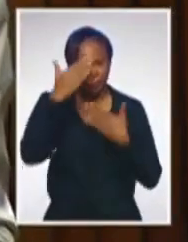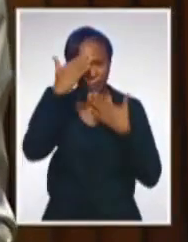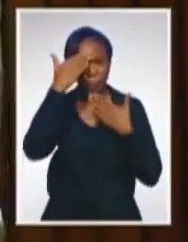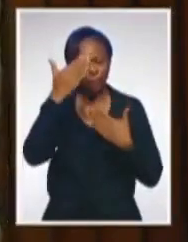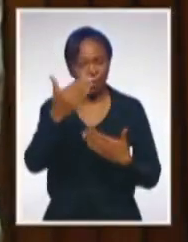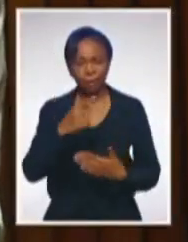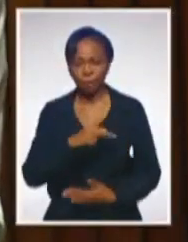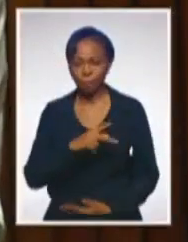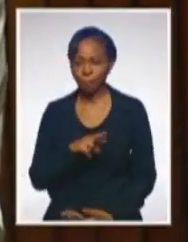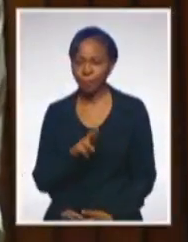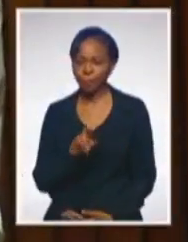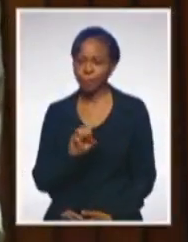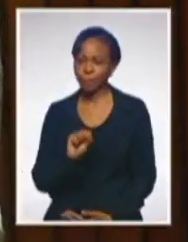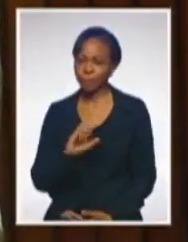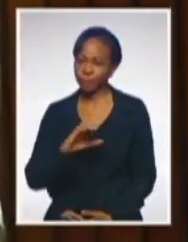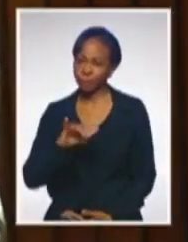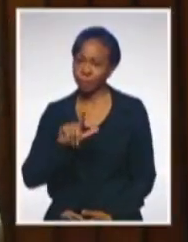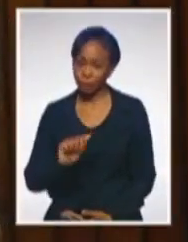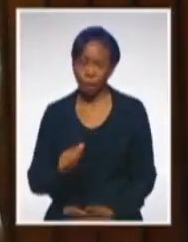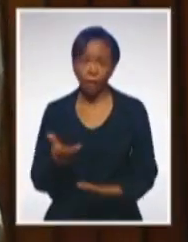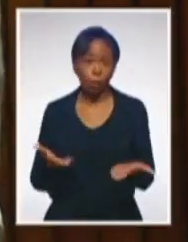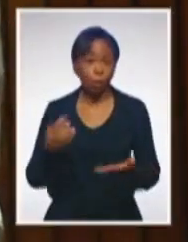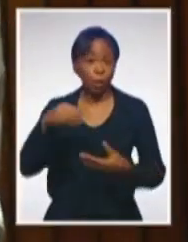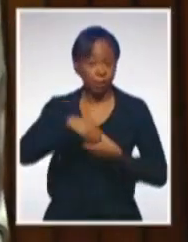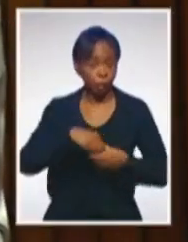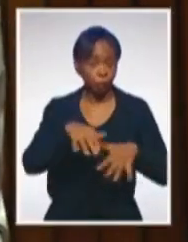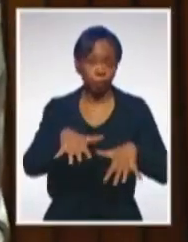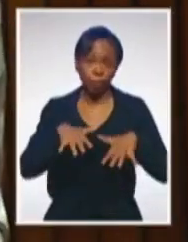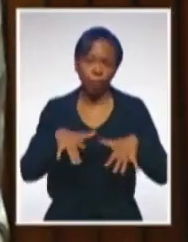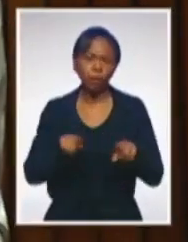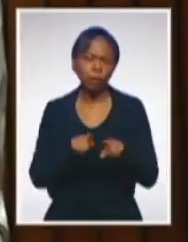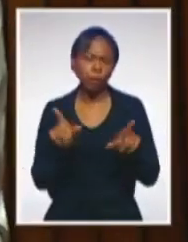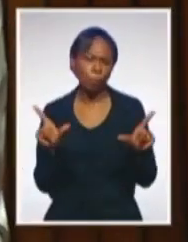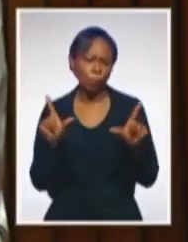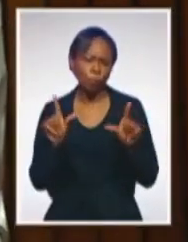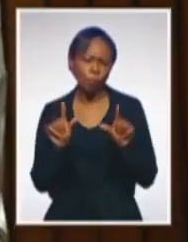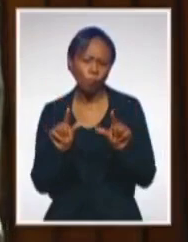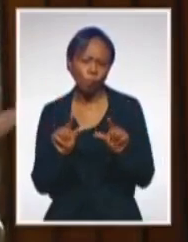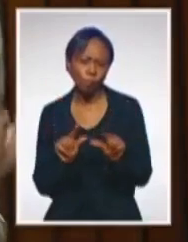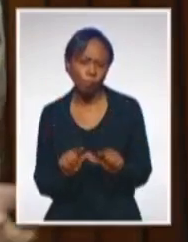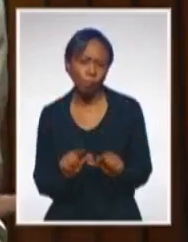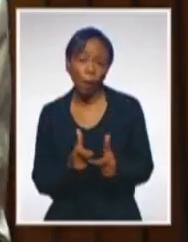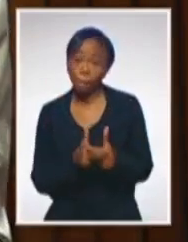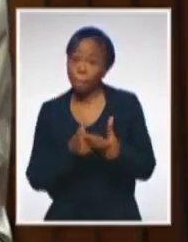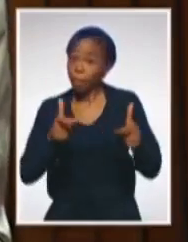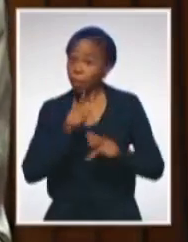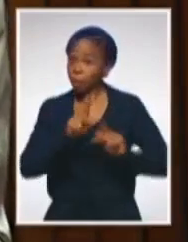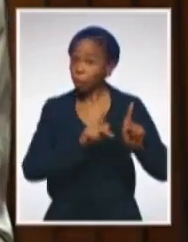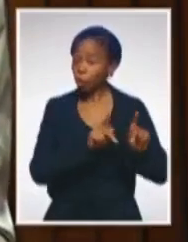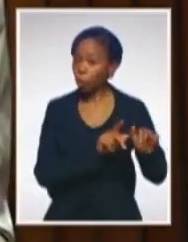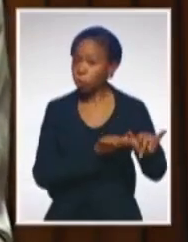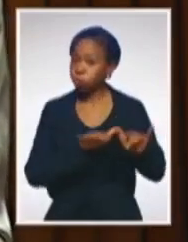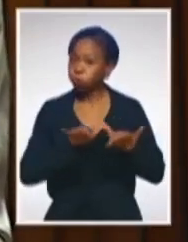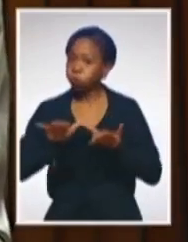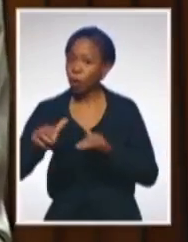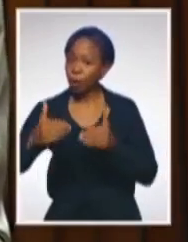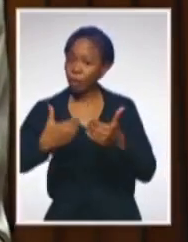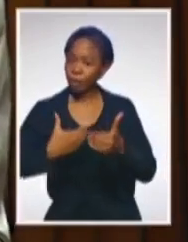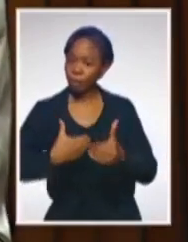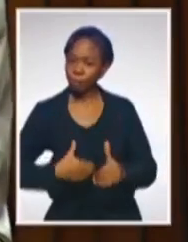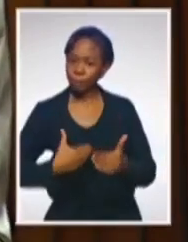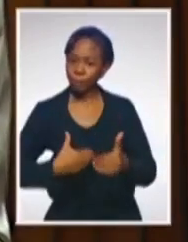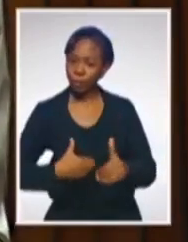então, Priscila. Aqui no plenário também a movimentação já está se diluindo. A maioria dos convidados se dirige agora à cidade administrativa, onde haverá